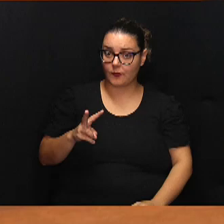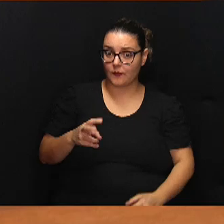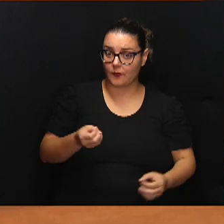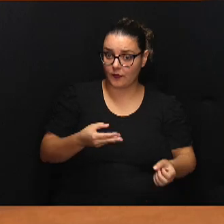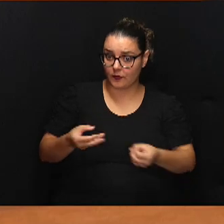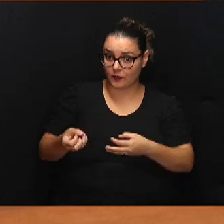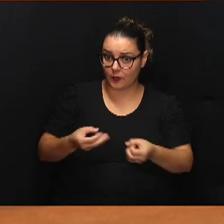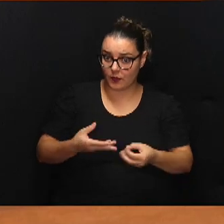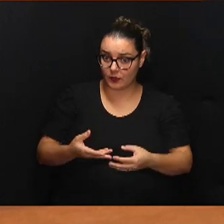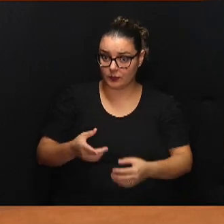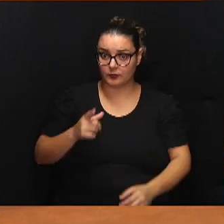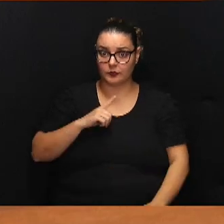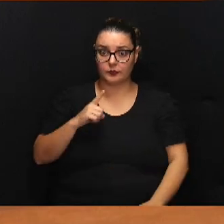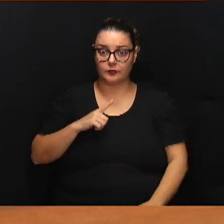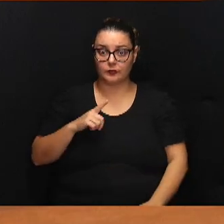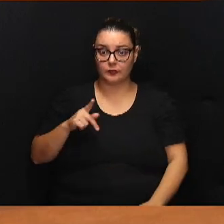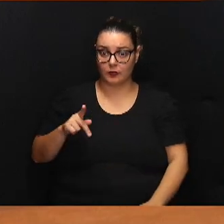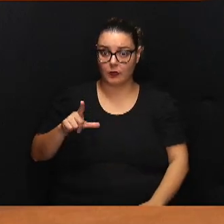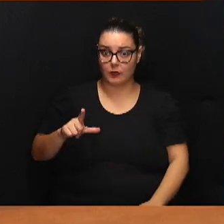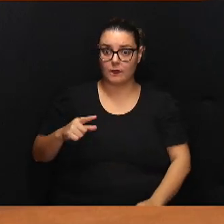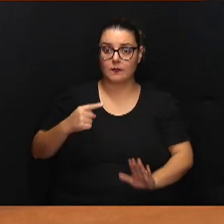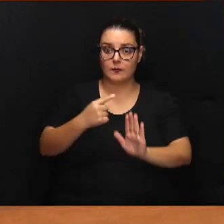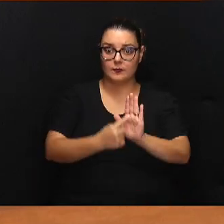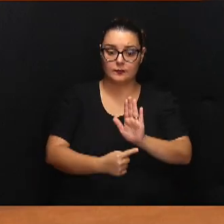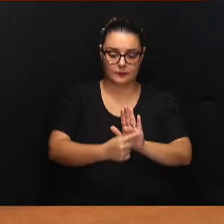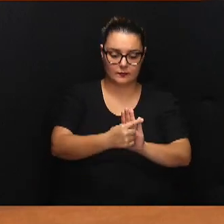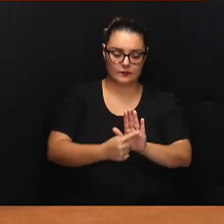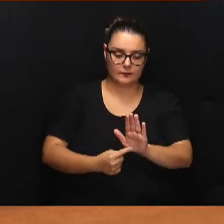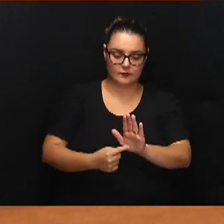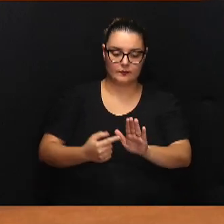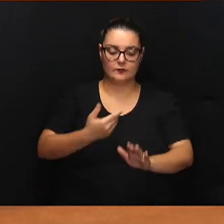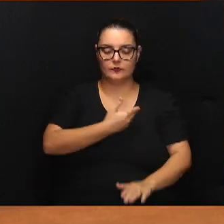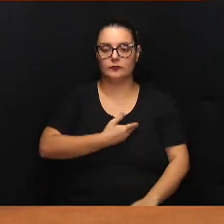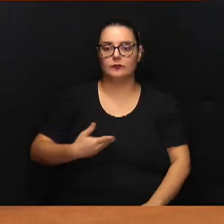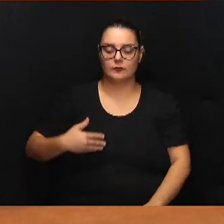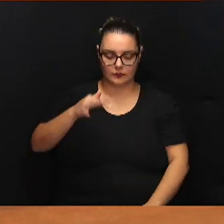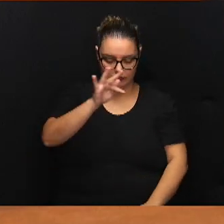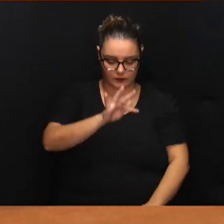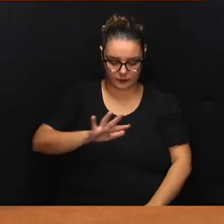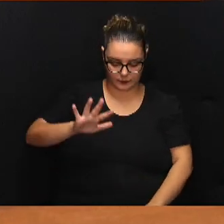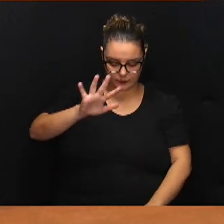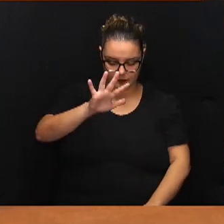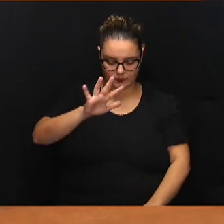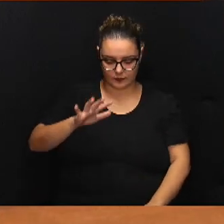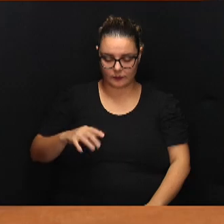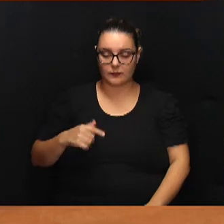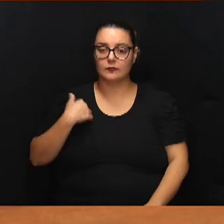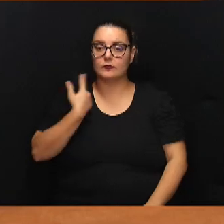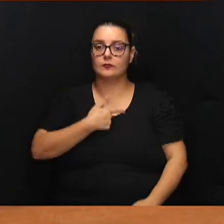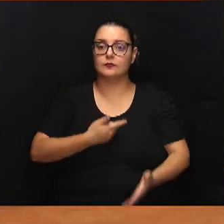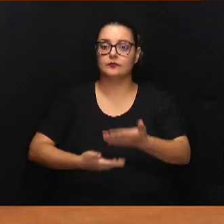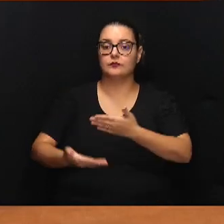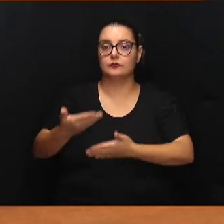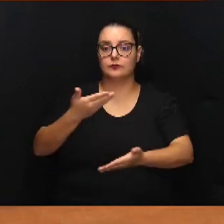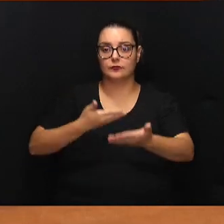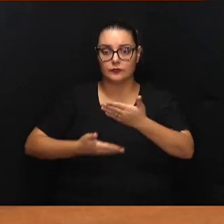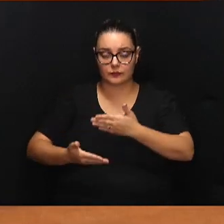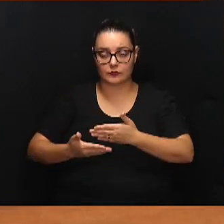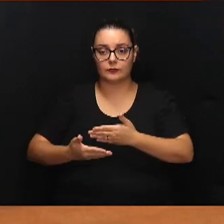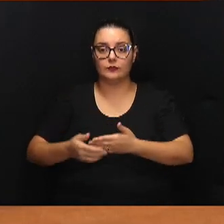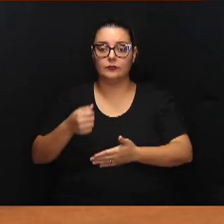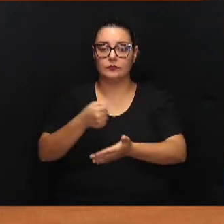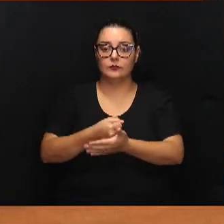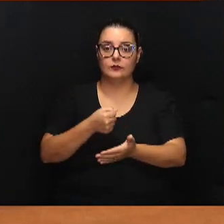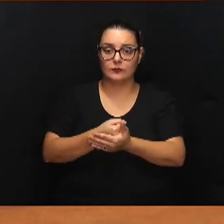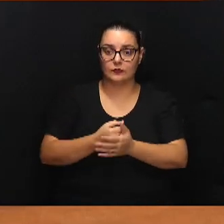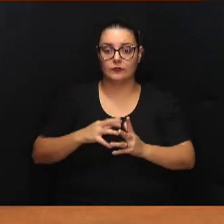recentemente teve um PL que foi vetado pelo governo federal. Nós compartilhamos muito, estamos cobrando